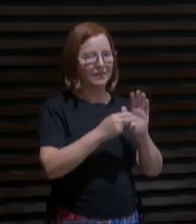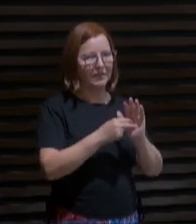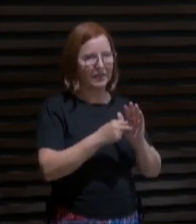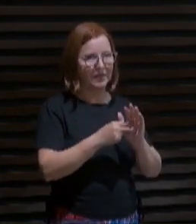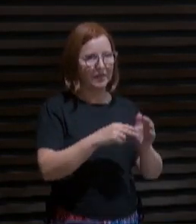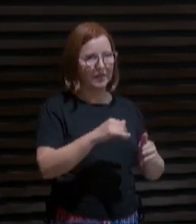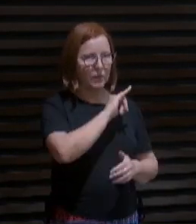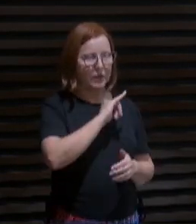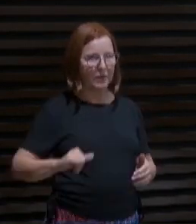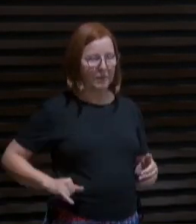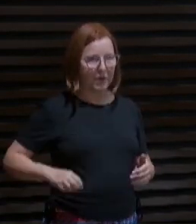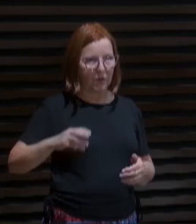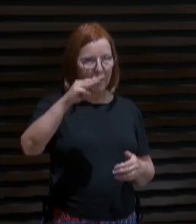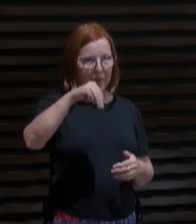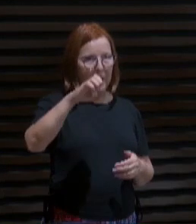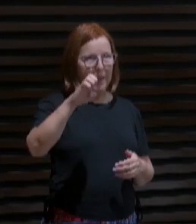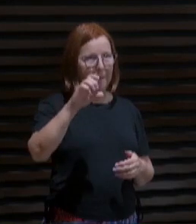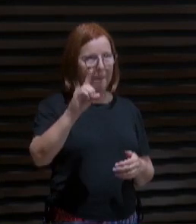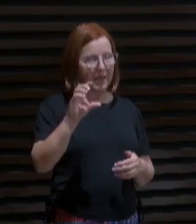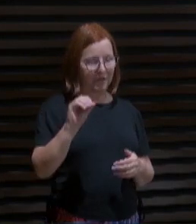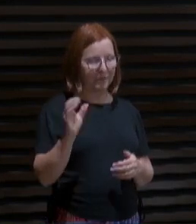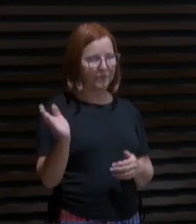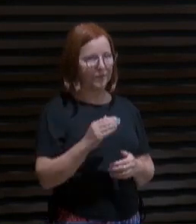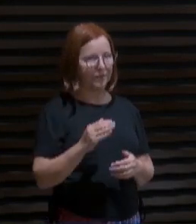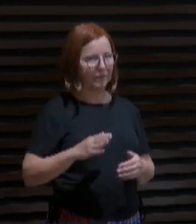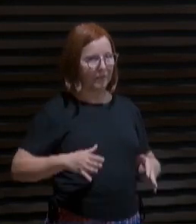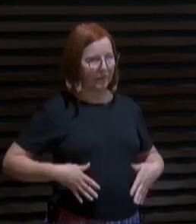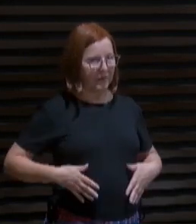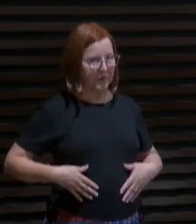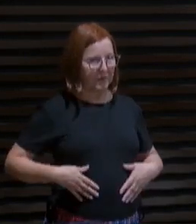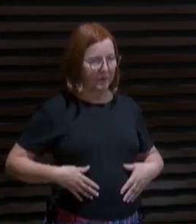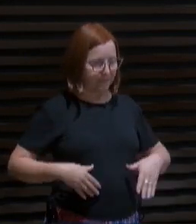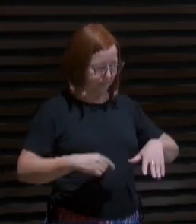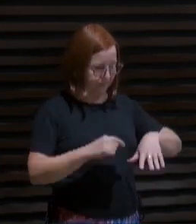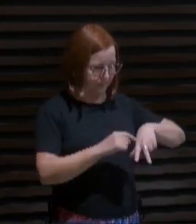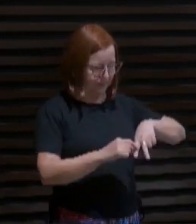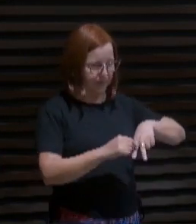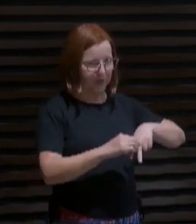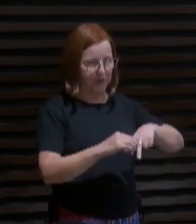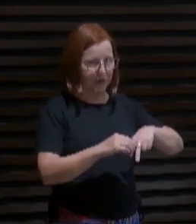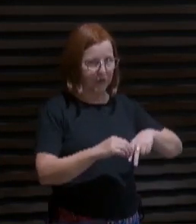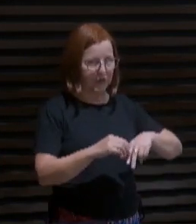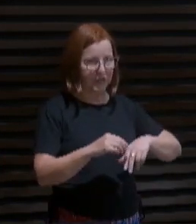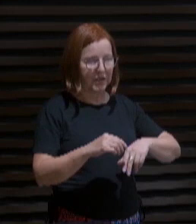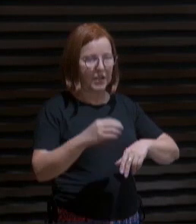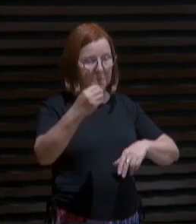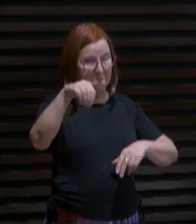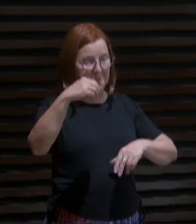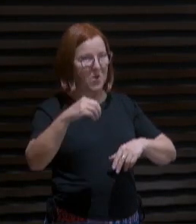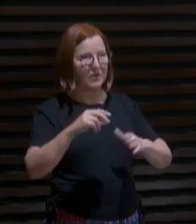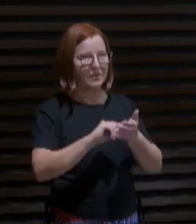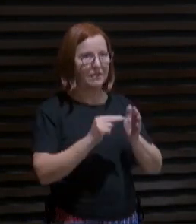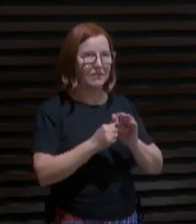Império Medo-Persa, o ventre e as coxas de bronze que representa